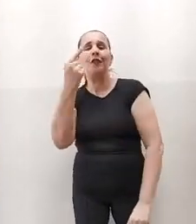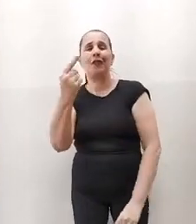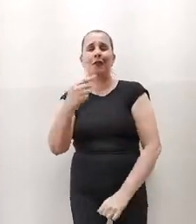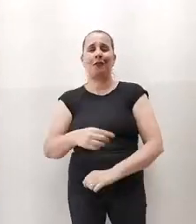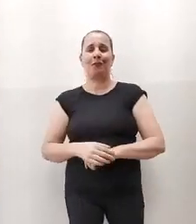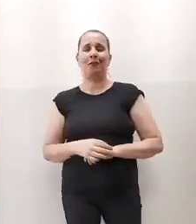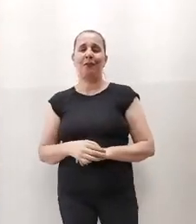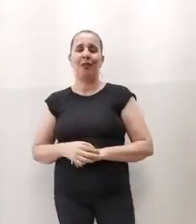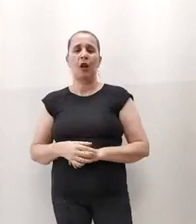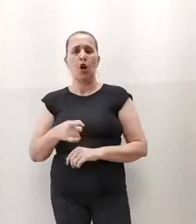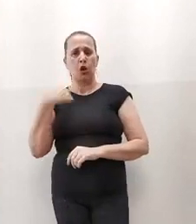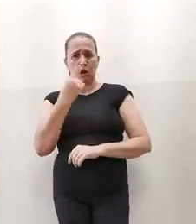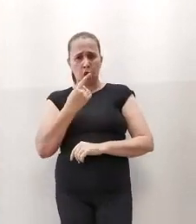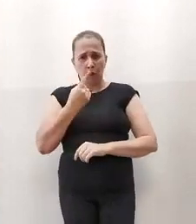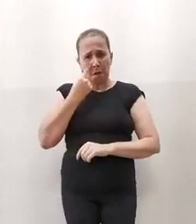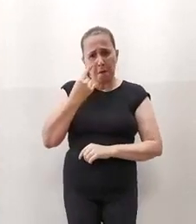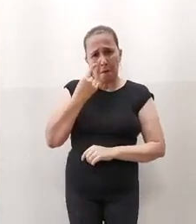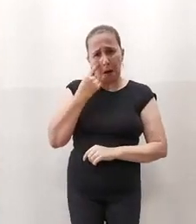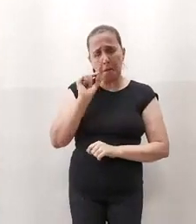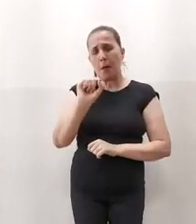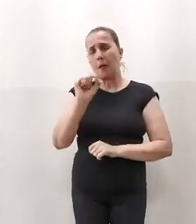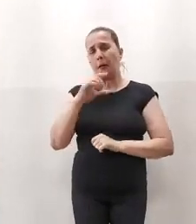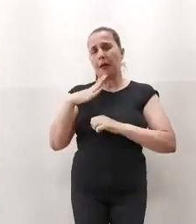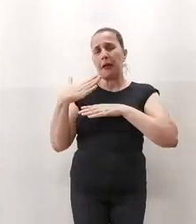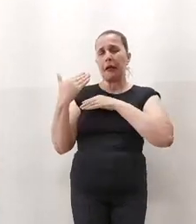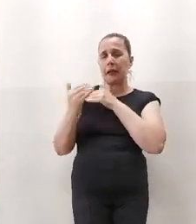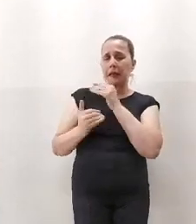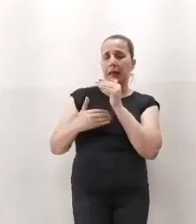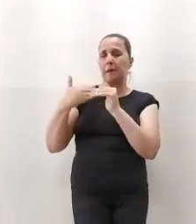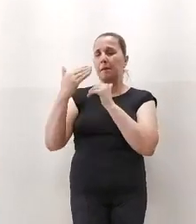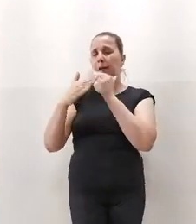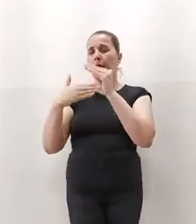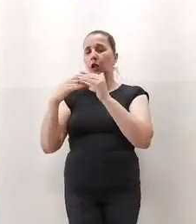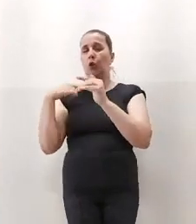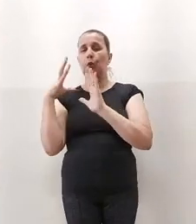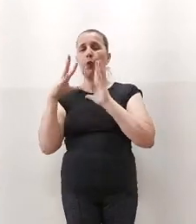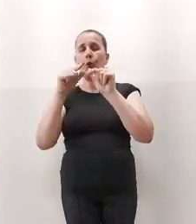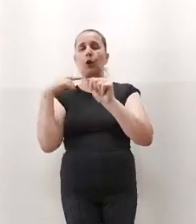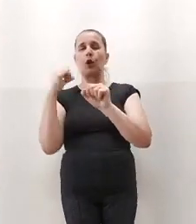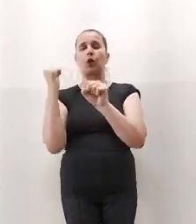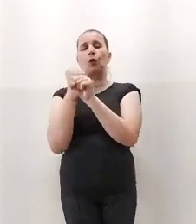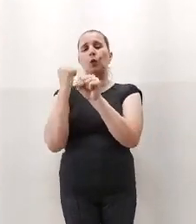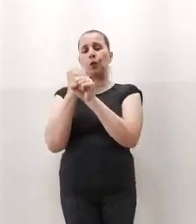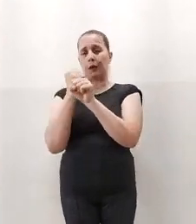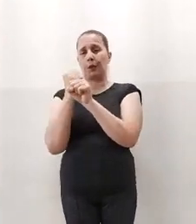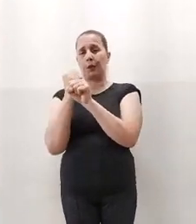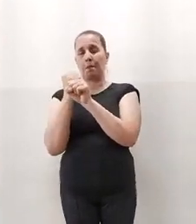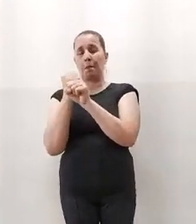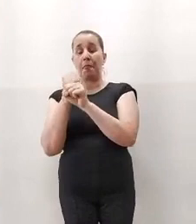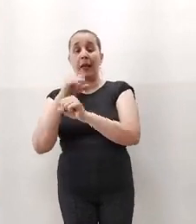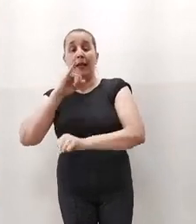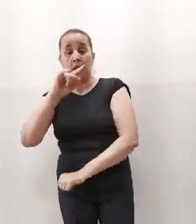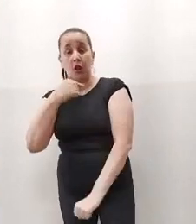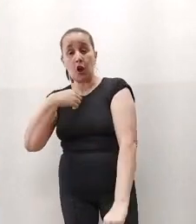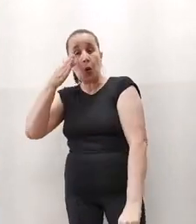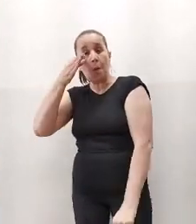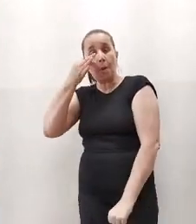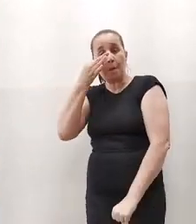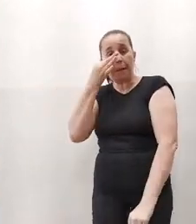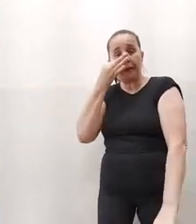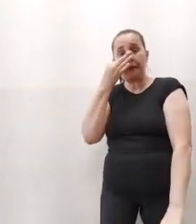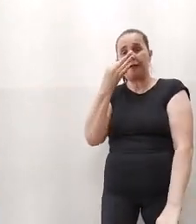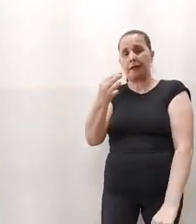que nós estamos vendo é o que estabelece aquilo que nós estamos construindo. Se nós